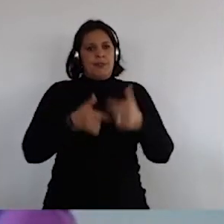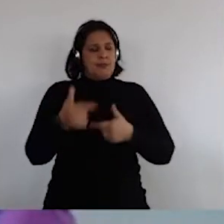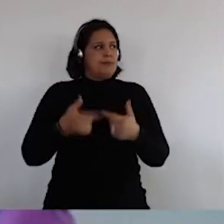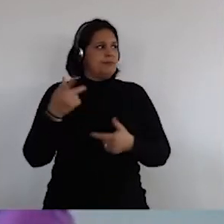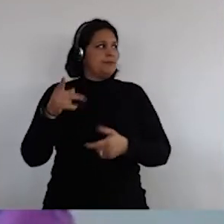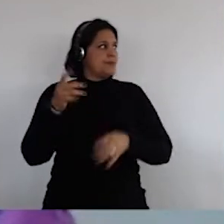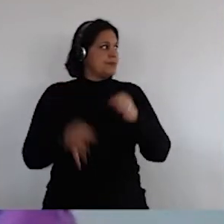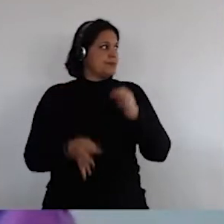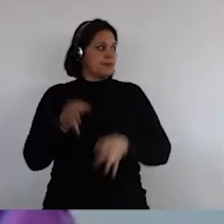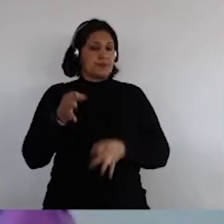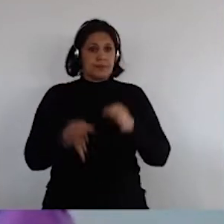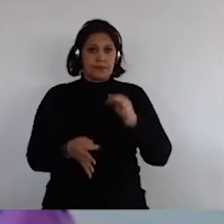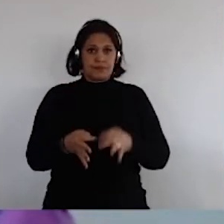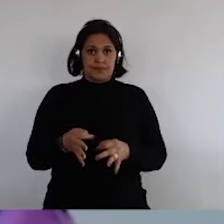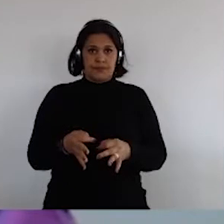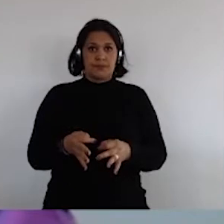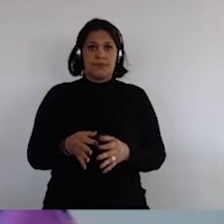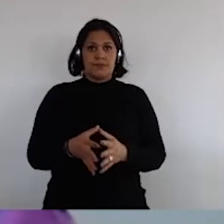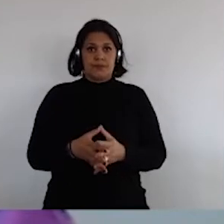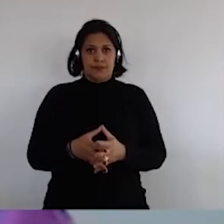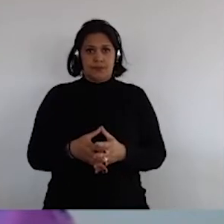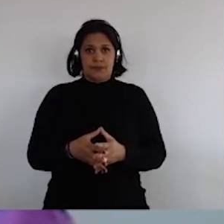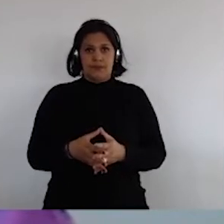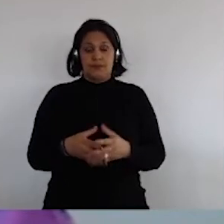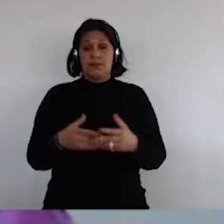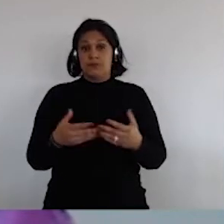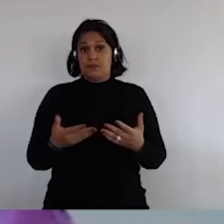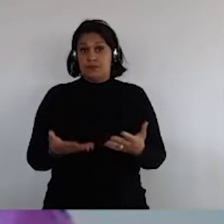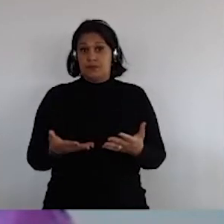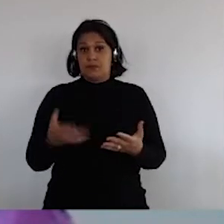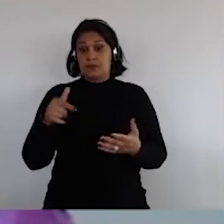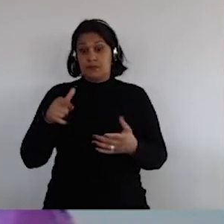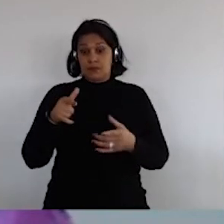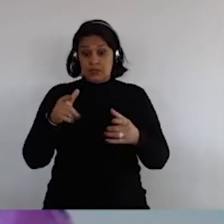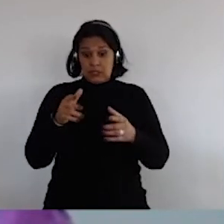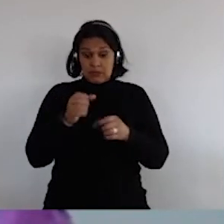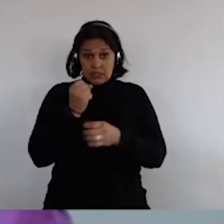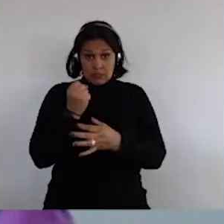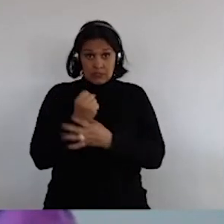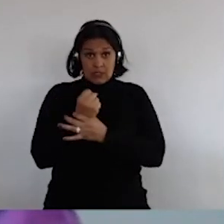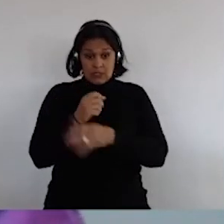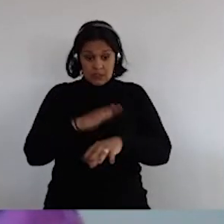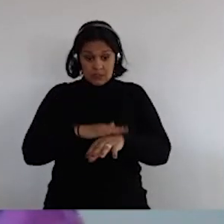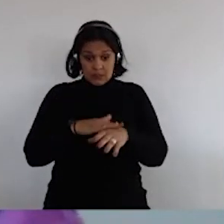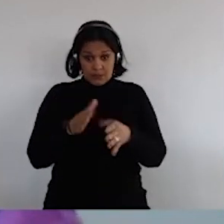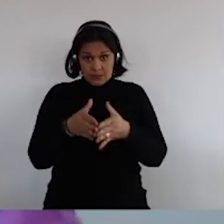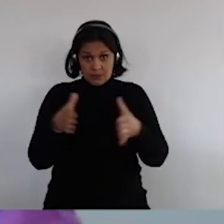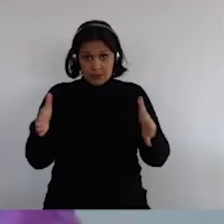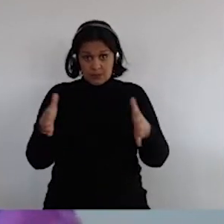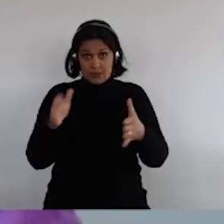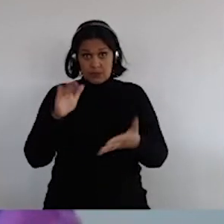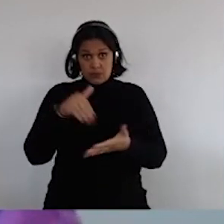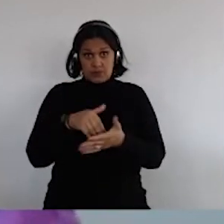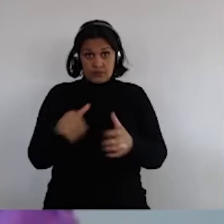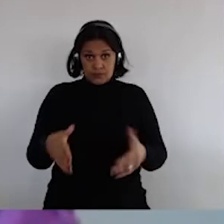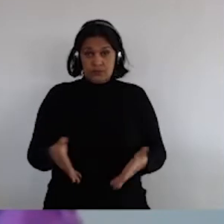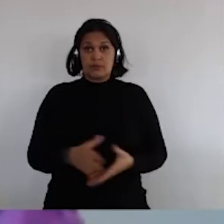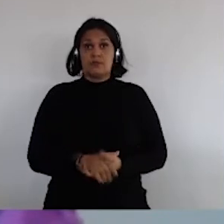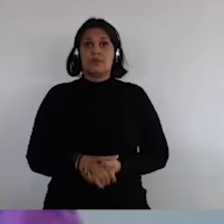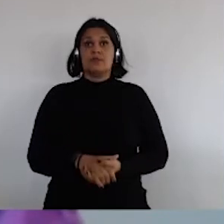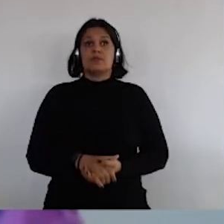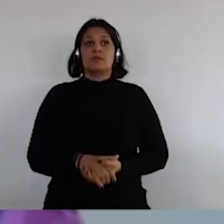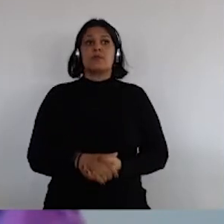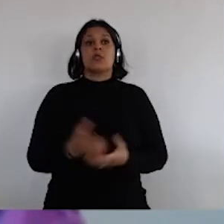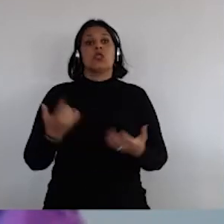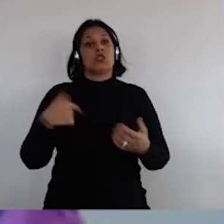o contágio e garantir o acesso à justiça nesse período emergencial. É imperioso aqui relembrar